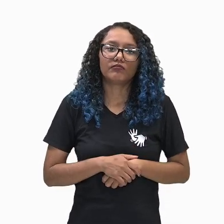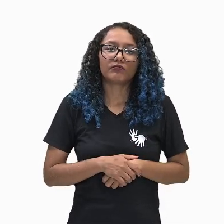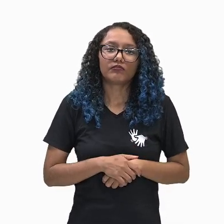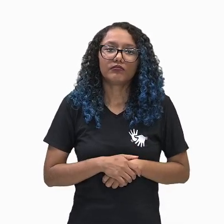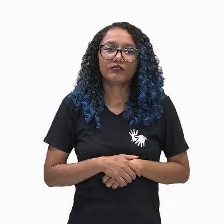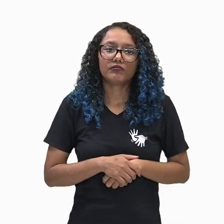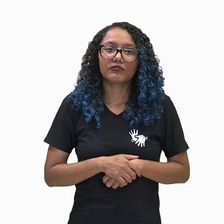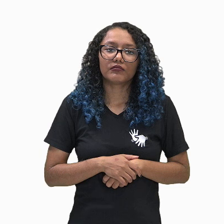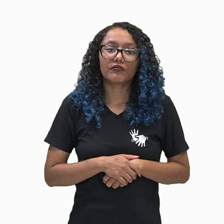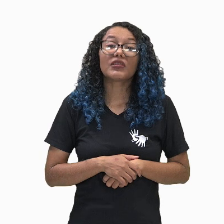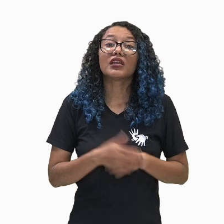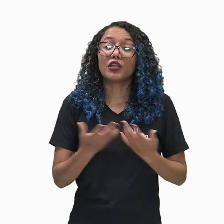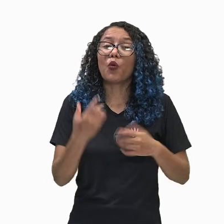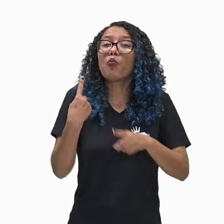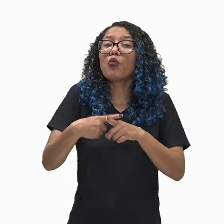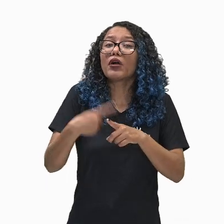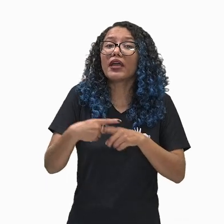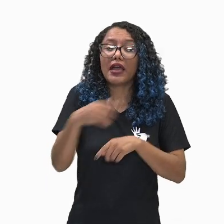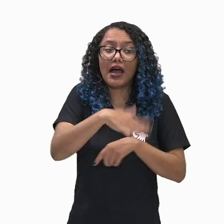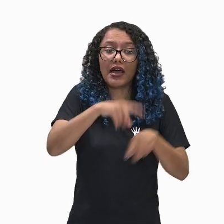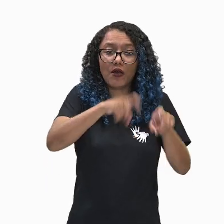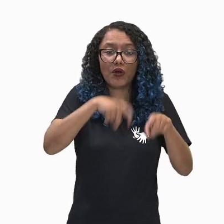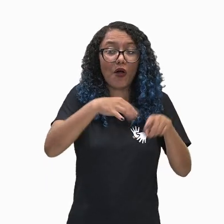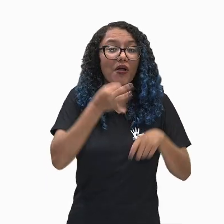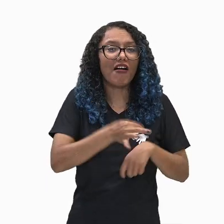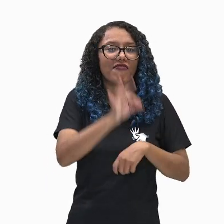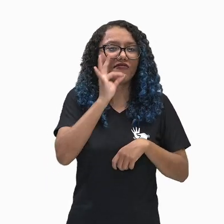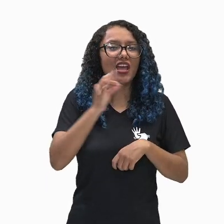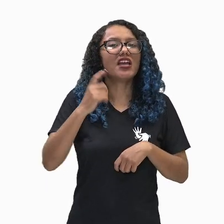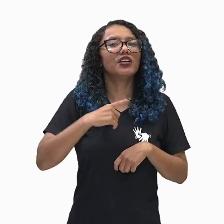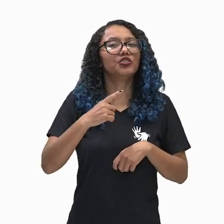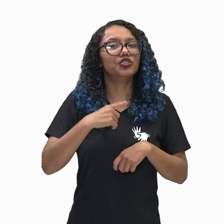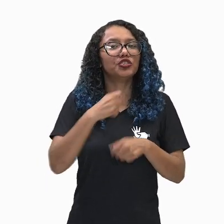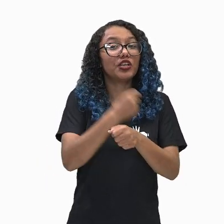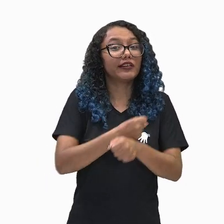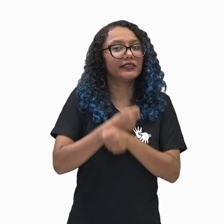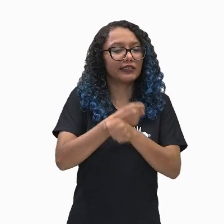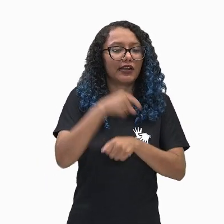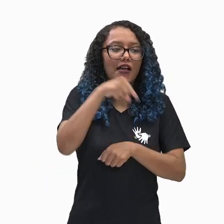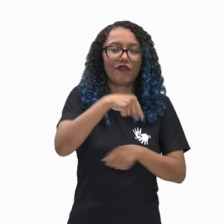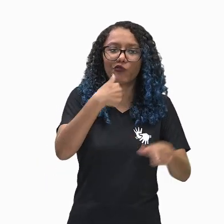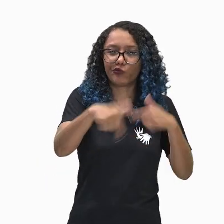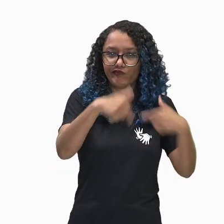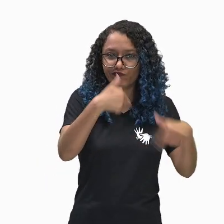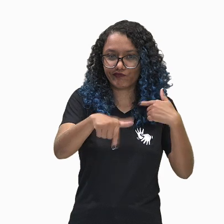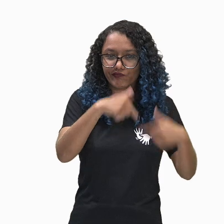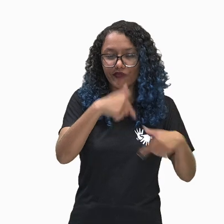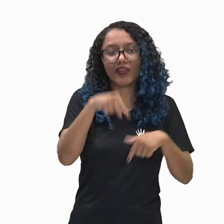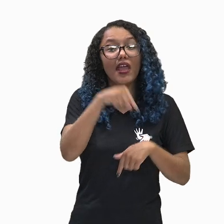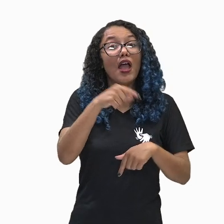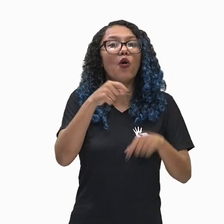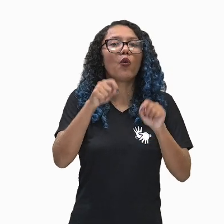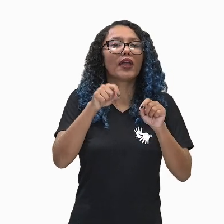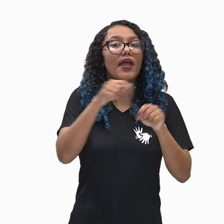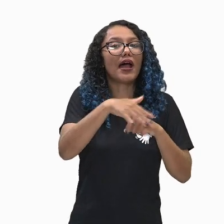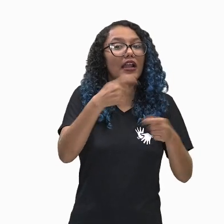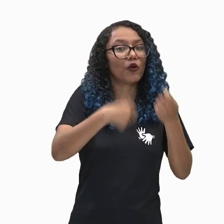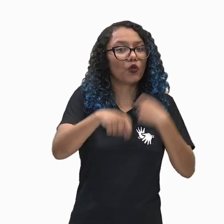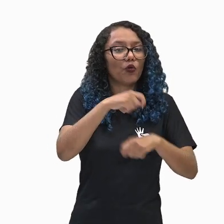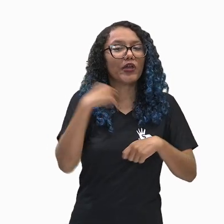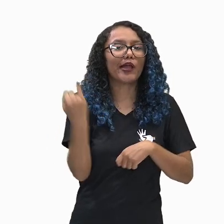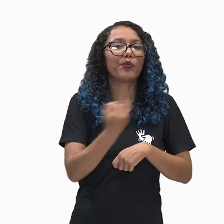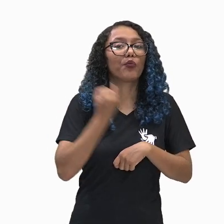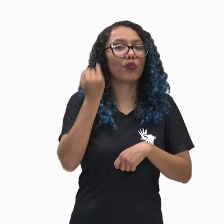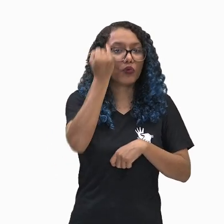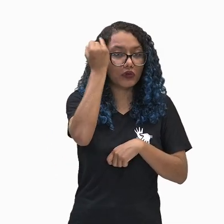nos cafezais, que era desse período aí, né, uma economia importante, tá? O que acontece? Como